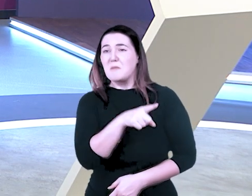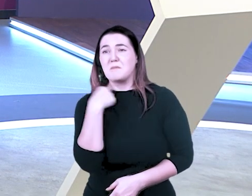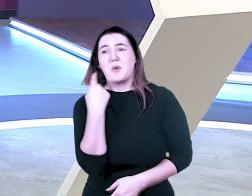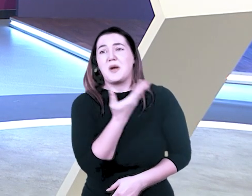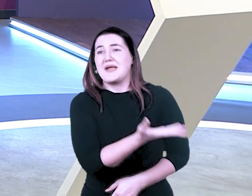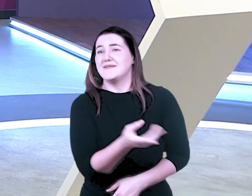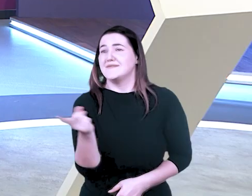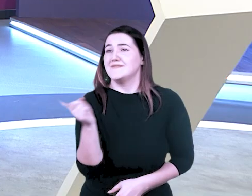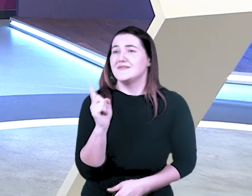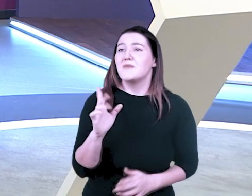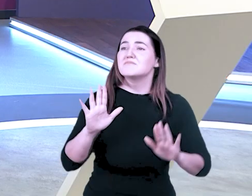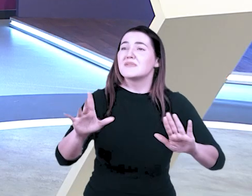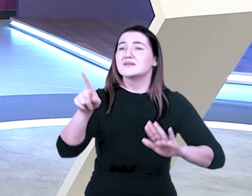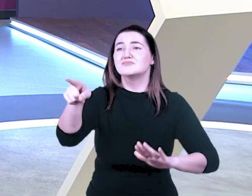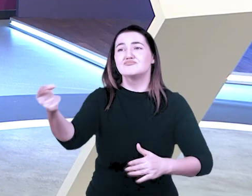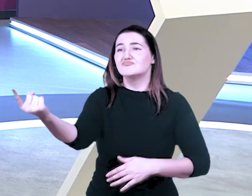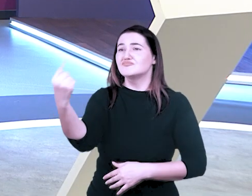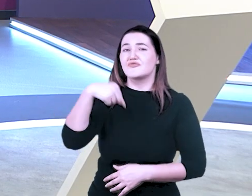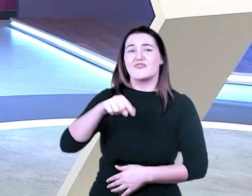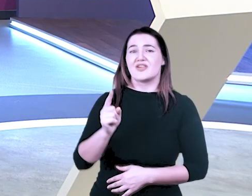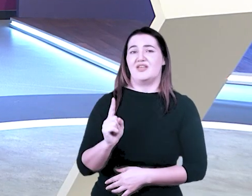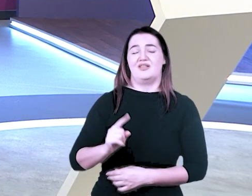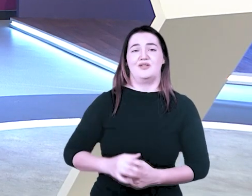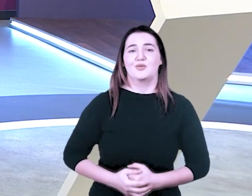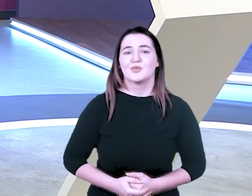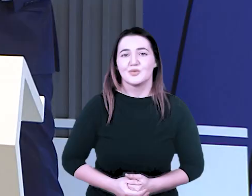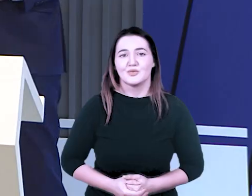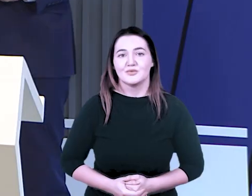chega, Lázaro já estava morto.